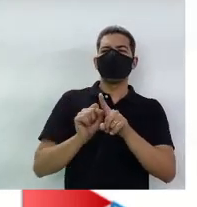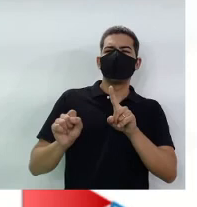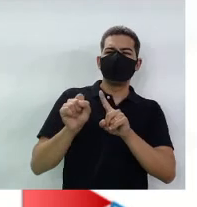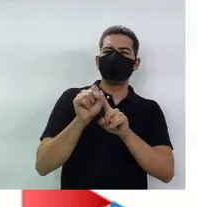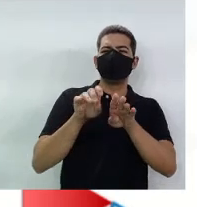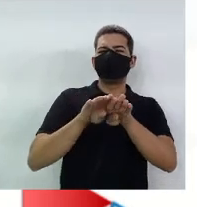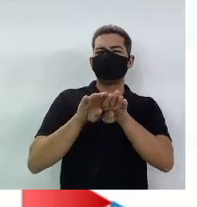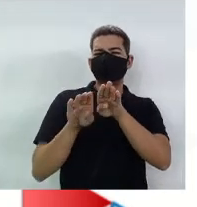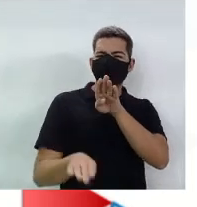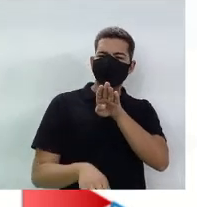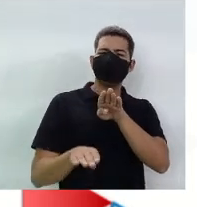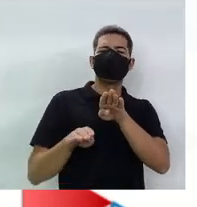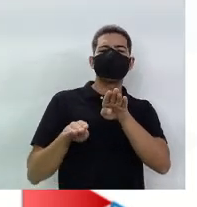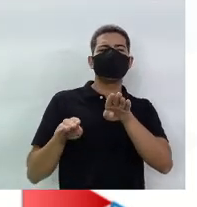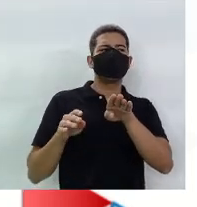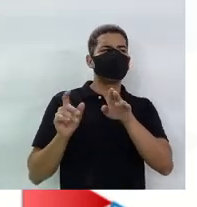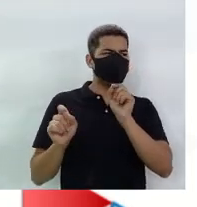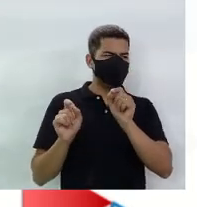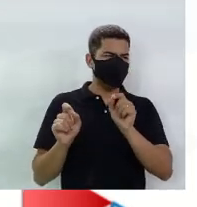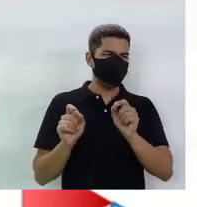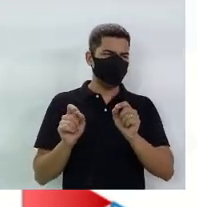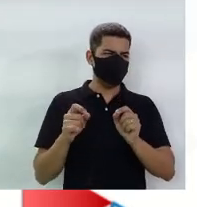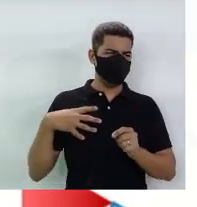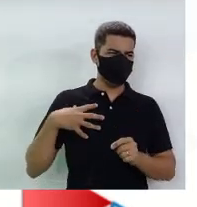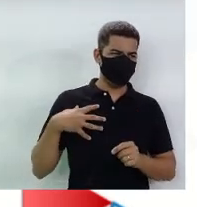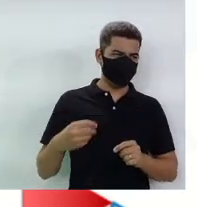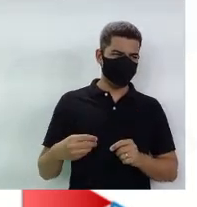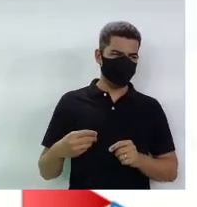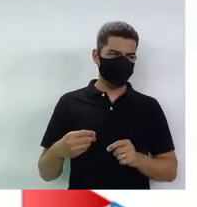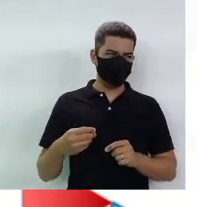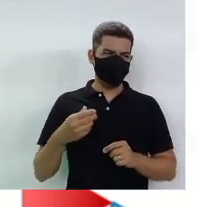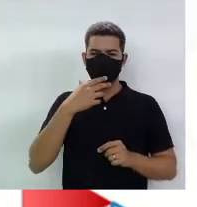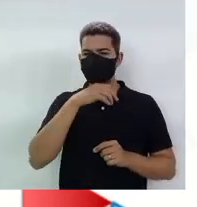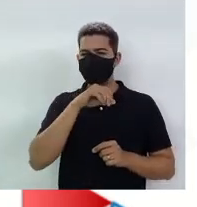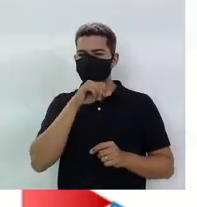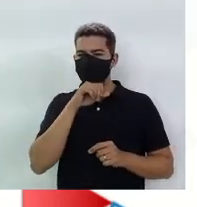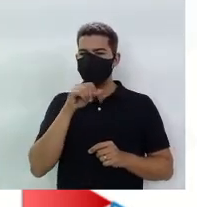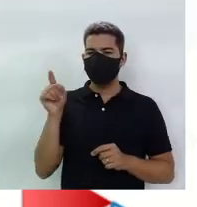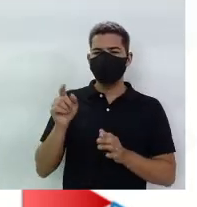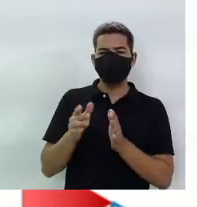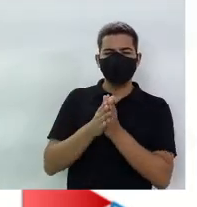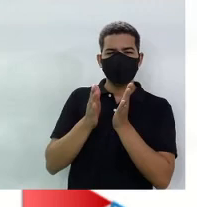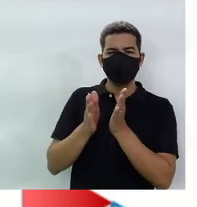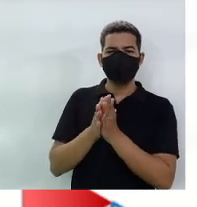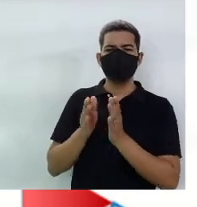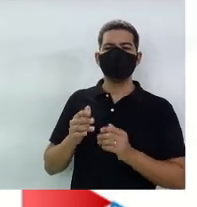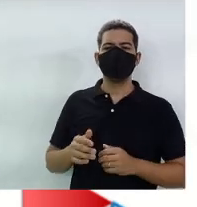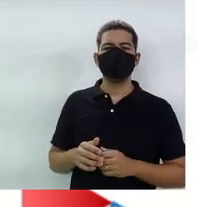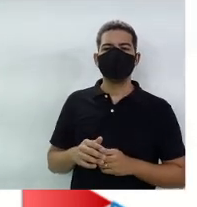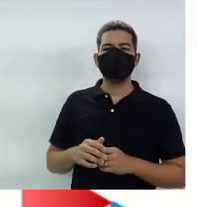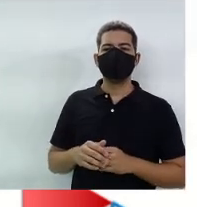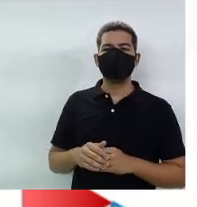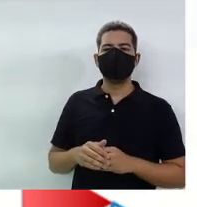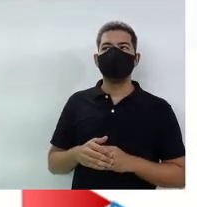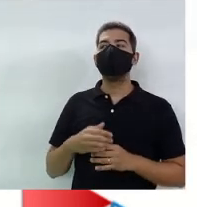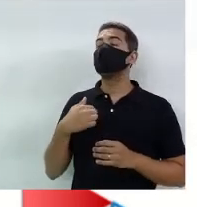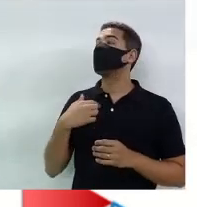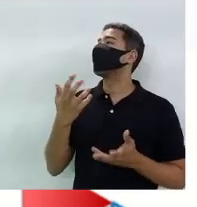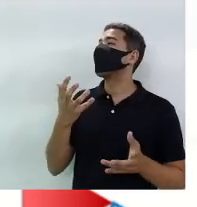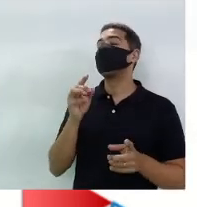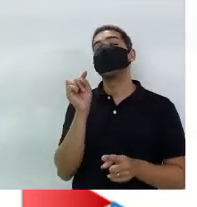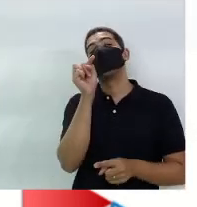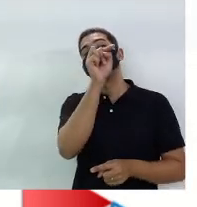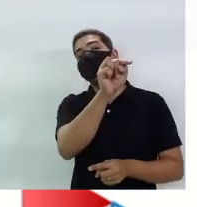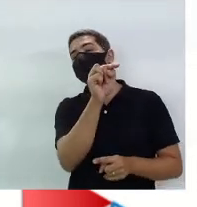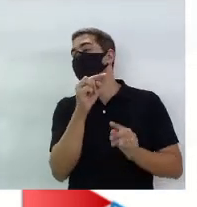Nós temos um filho com um pai pobre. O filho diz: pai, eu quero morar naquele mundo. Qual é